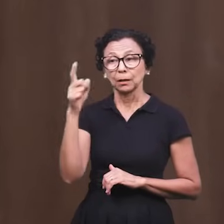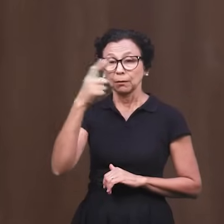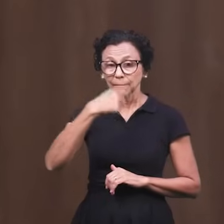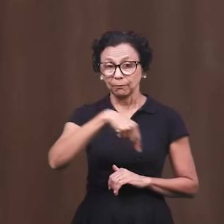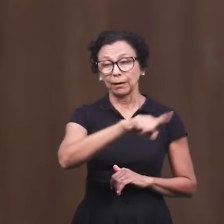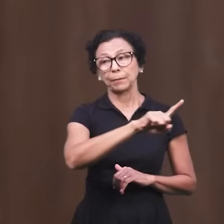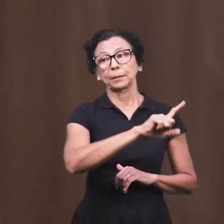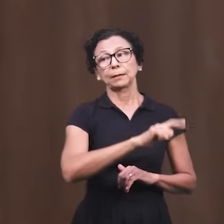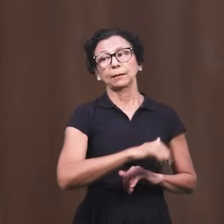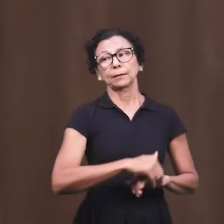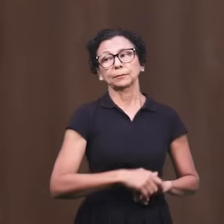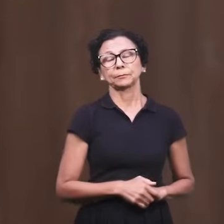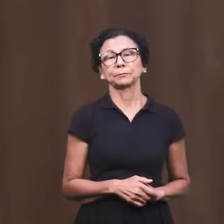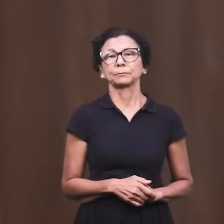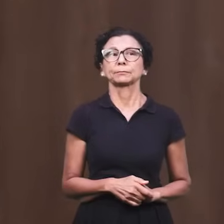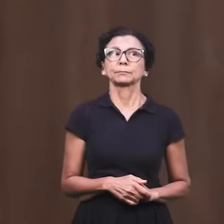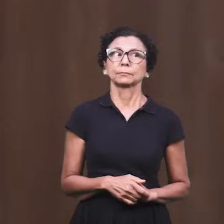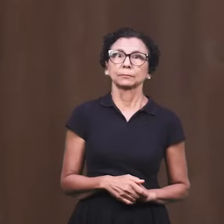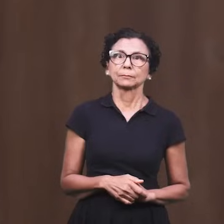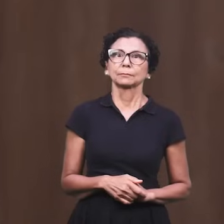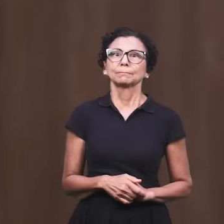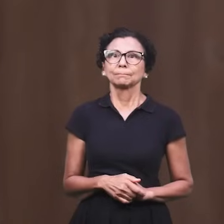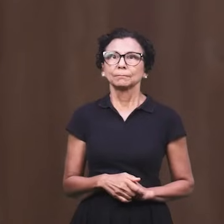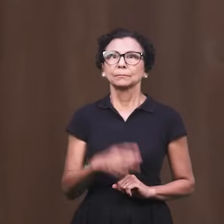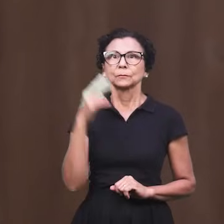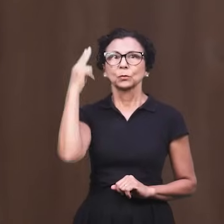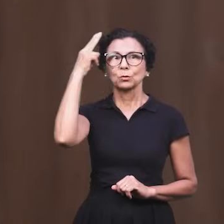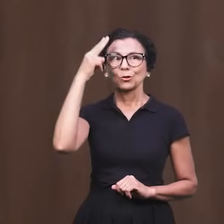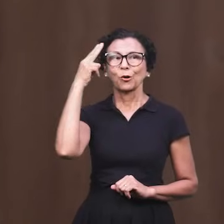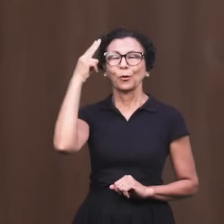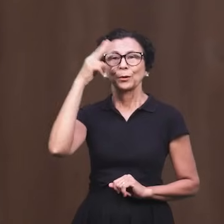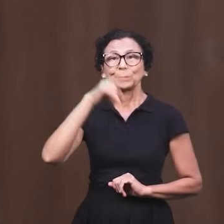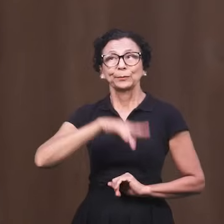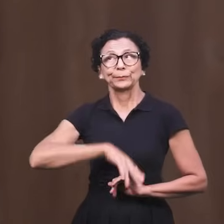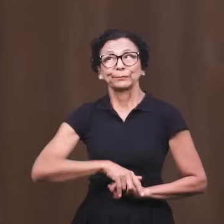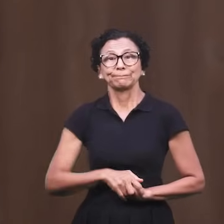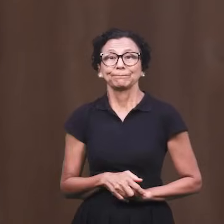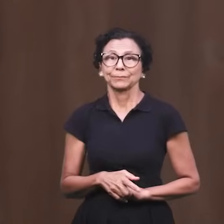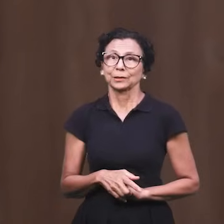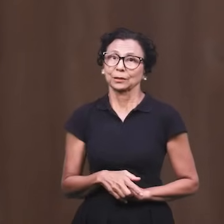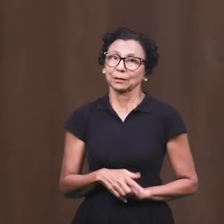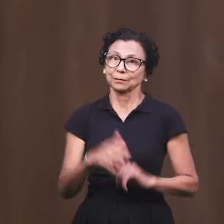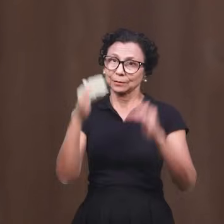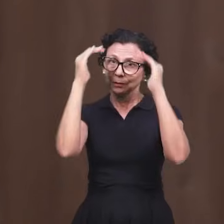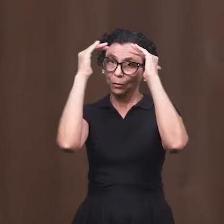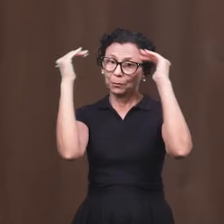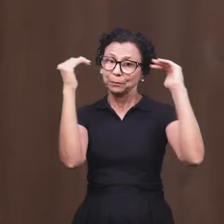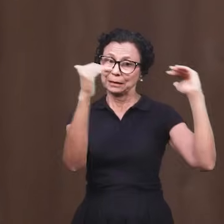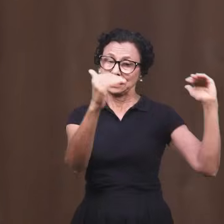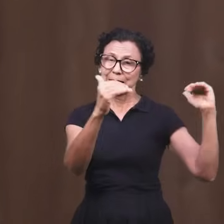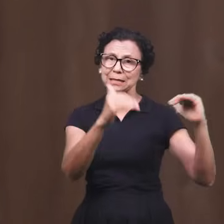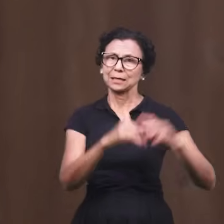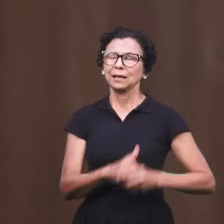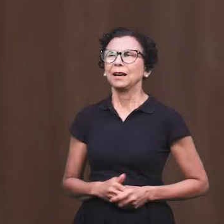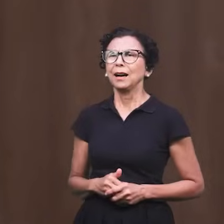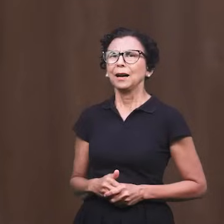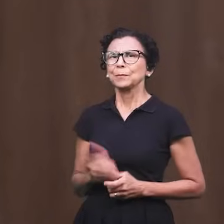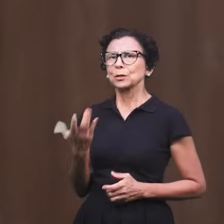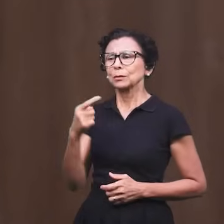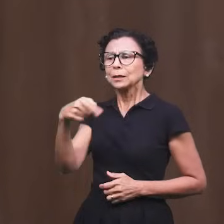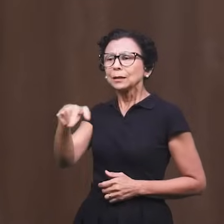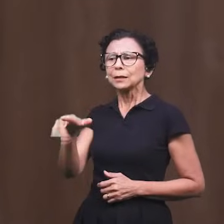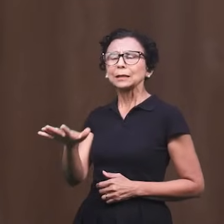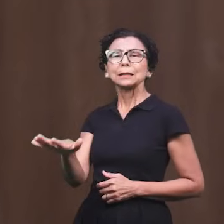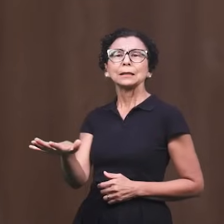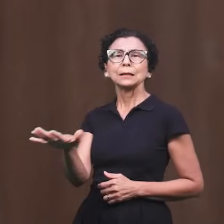Bom, se você quer ter a mente de Cristo, então você vai para onde ele quer. Mas eu tinha o meu